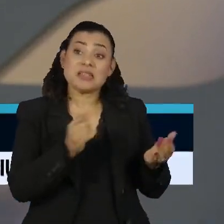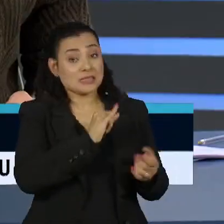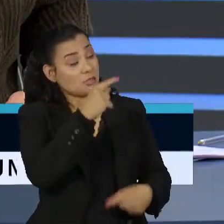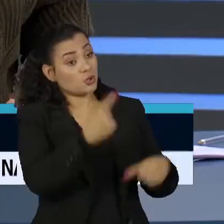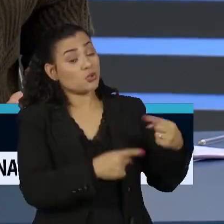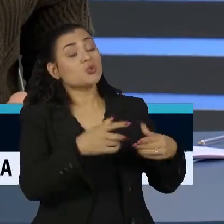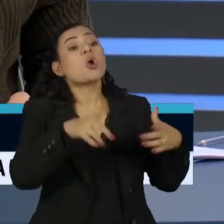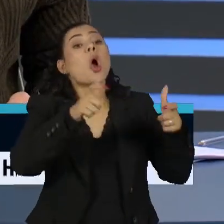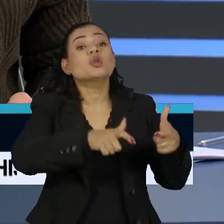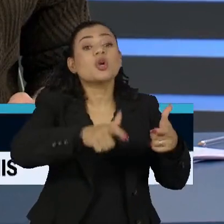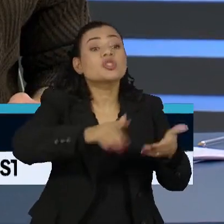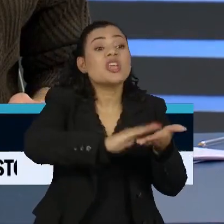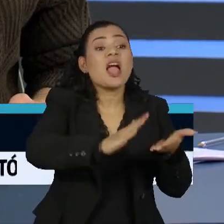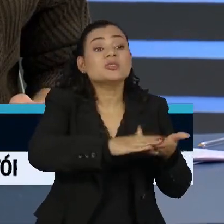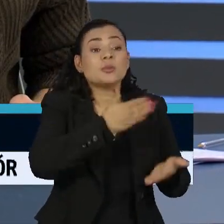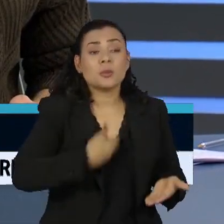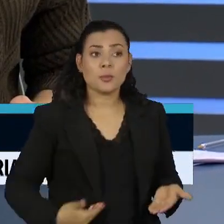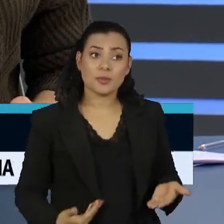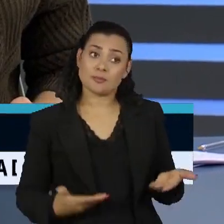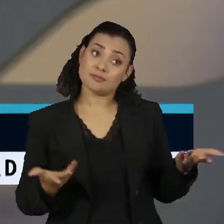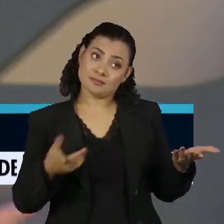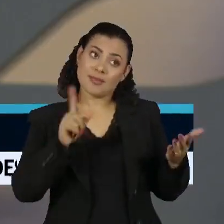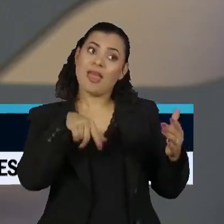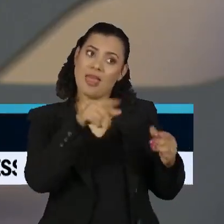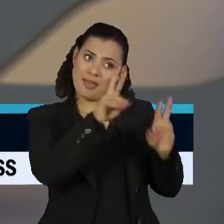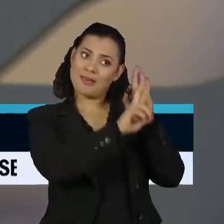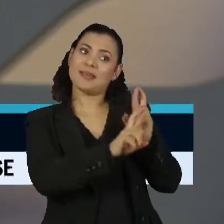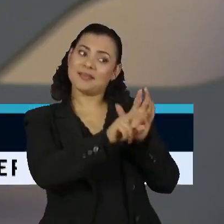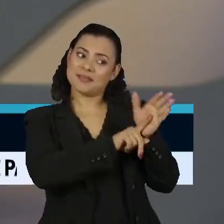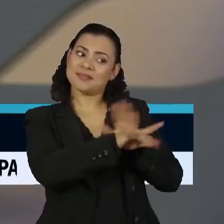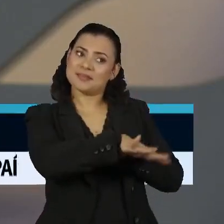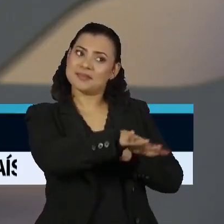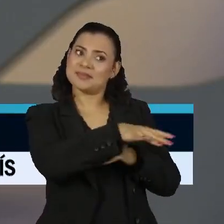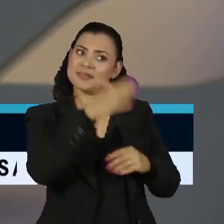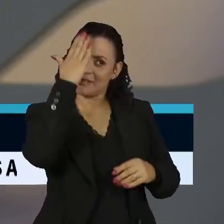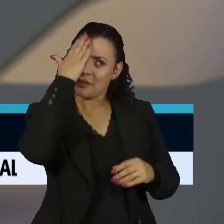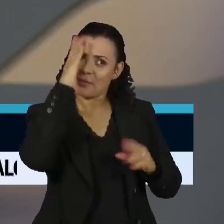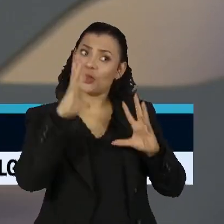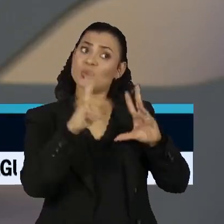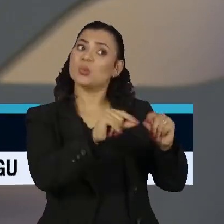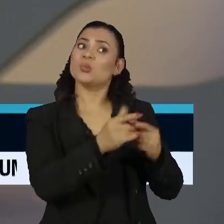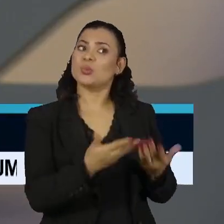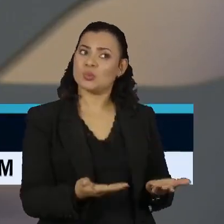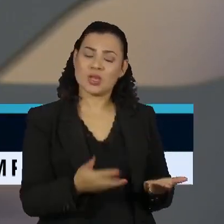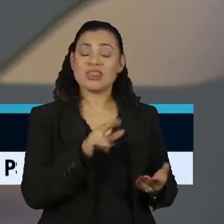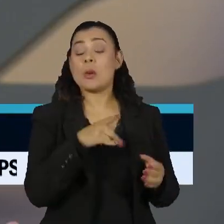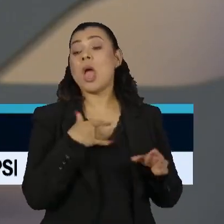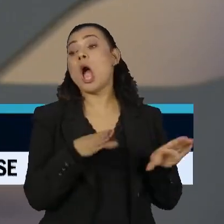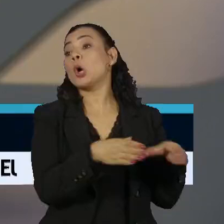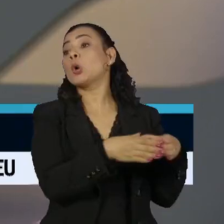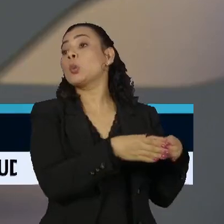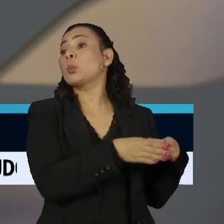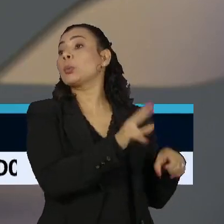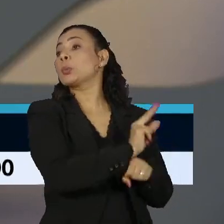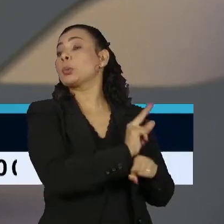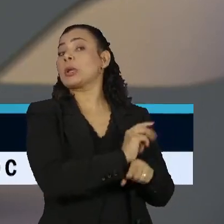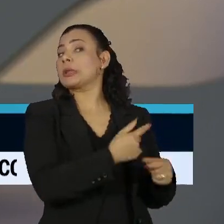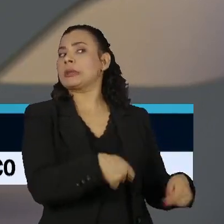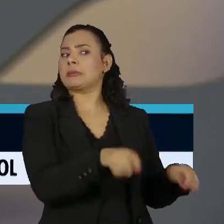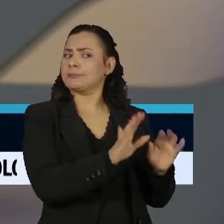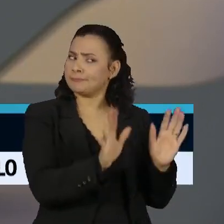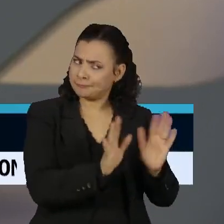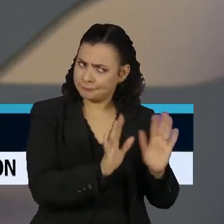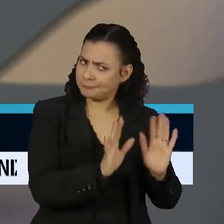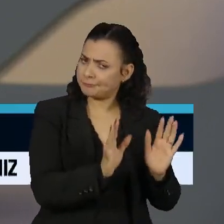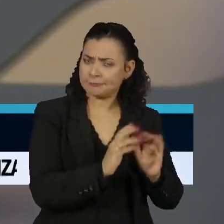que está a despesa pública e um problema de máquina, então acho que tem que entender a máquina no seu todo. Então, eu não sei se o